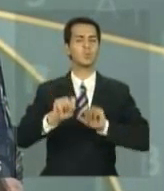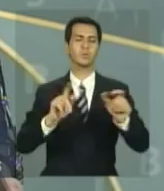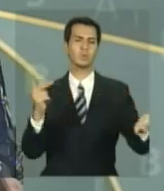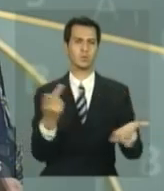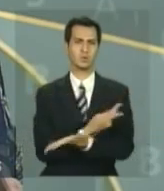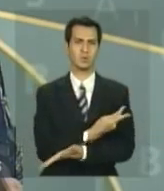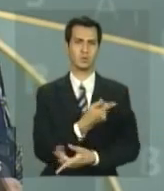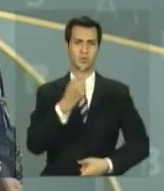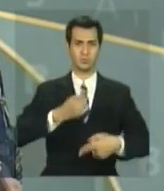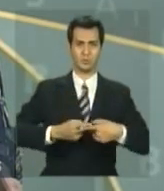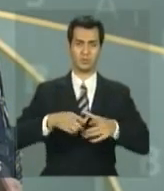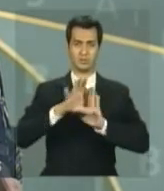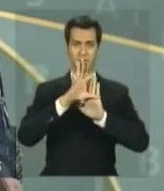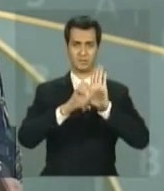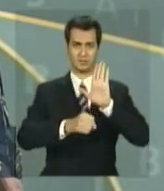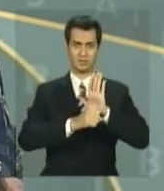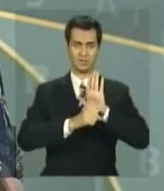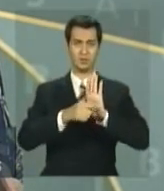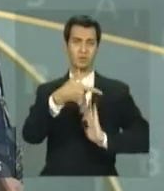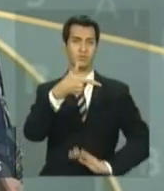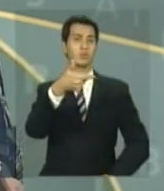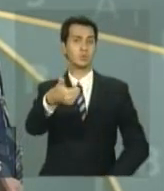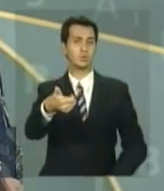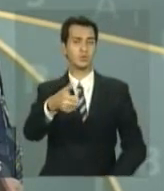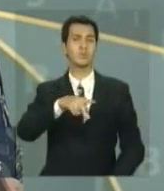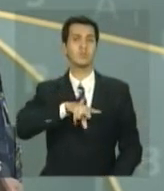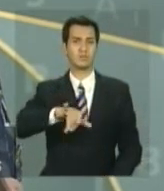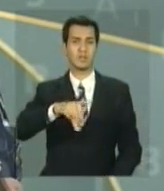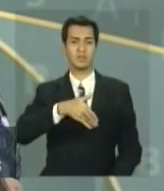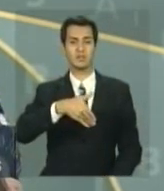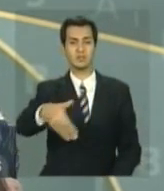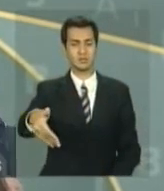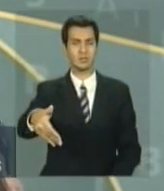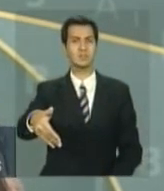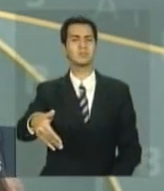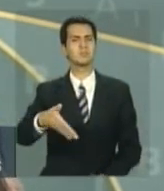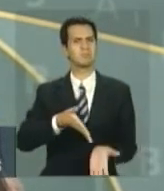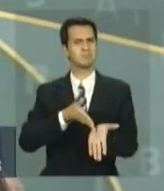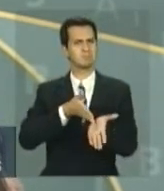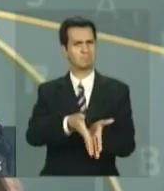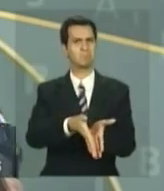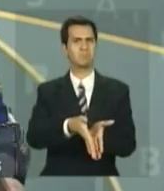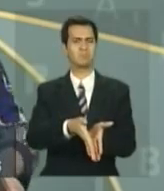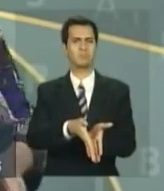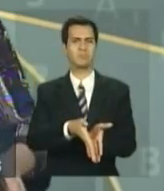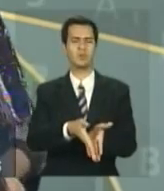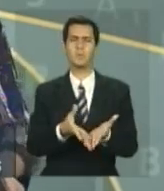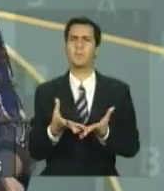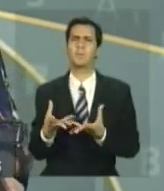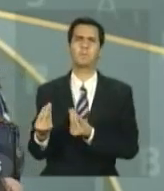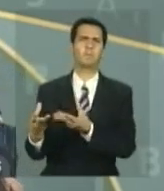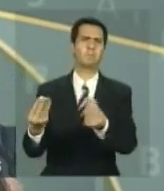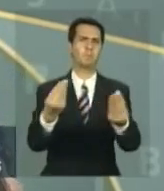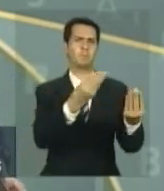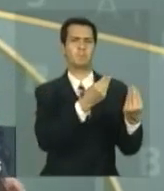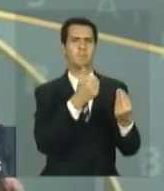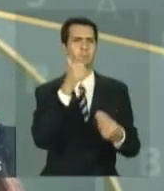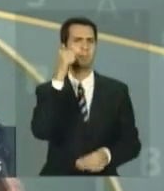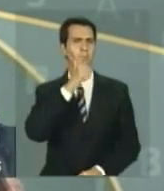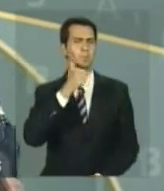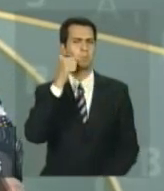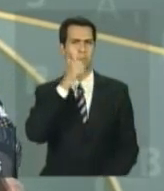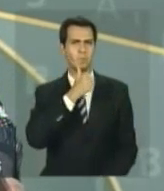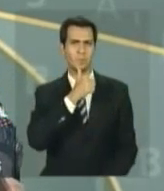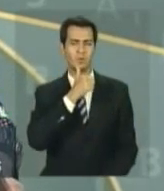diferenciará é que será, sem dúvida nenhuma, um século de afirmação de milhões de mulheres